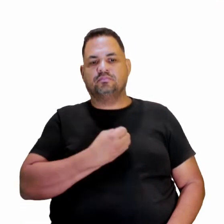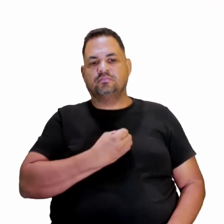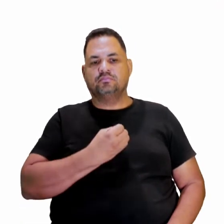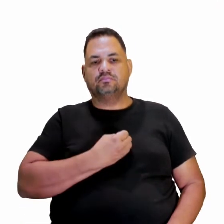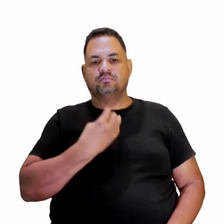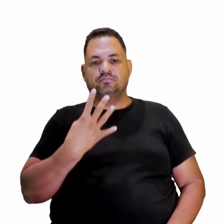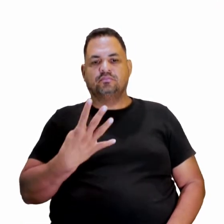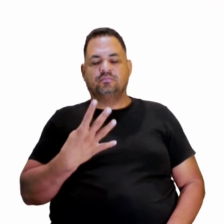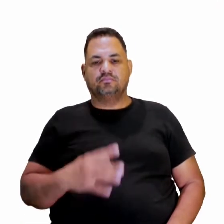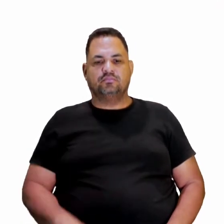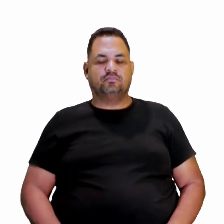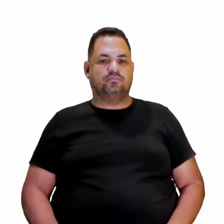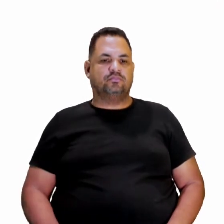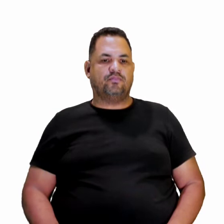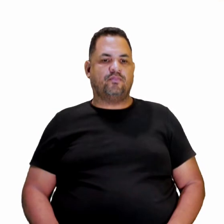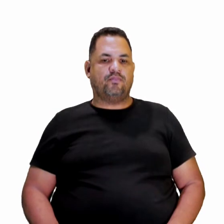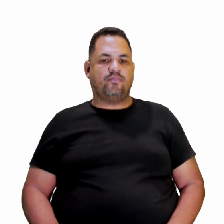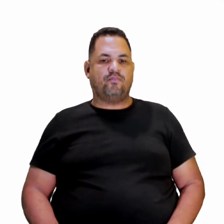4.